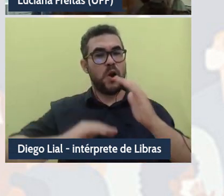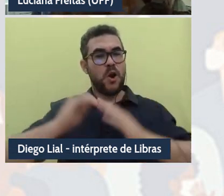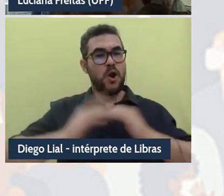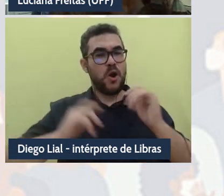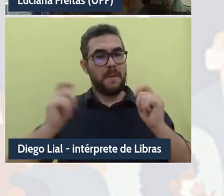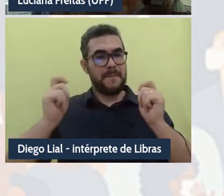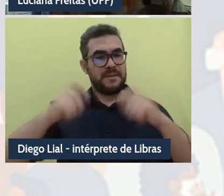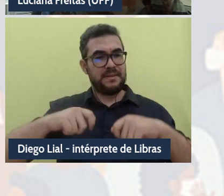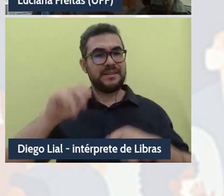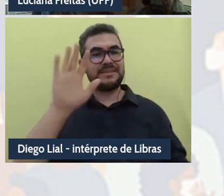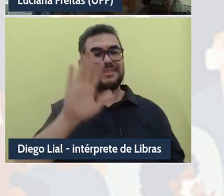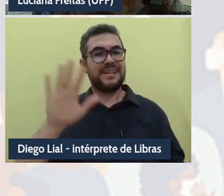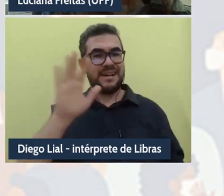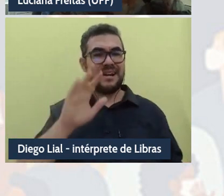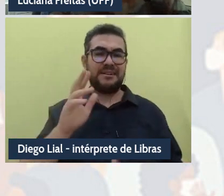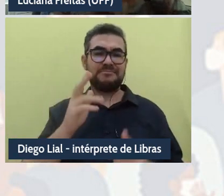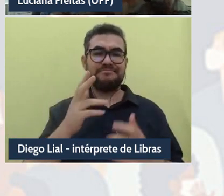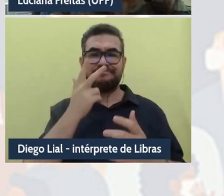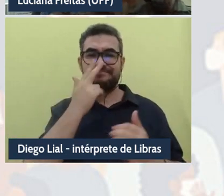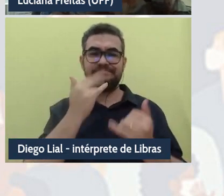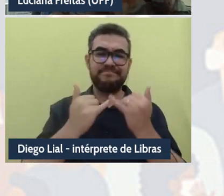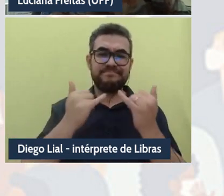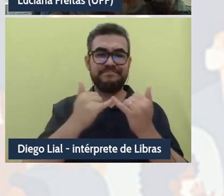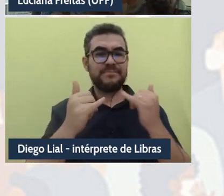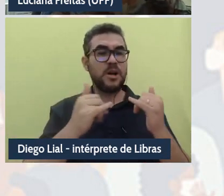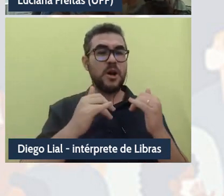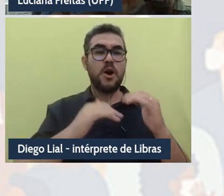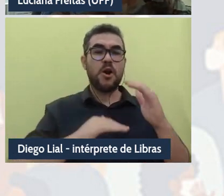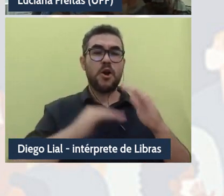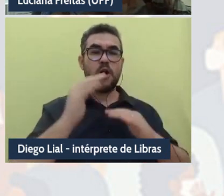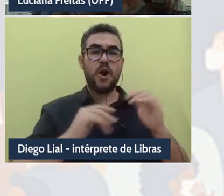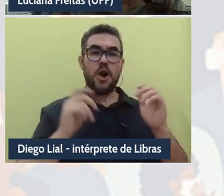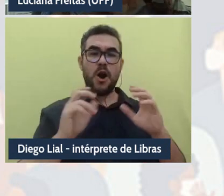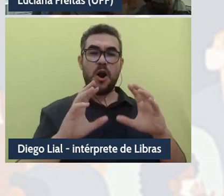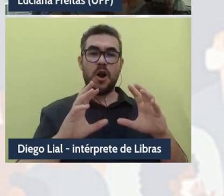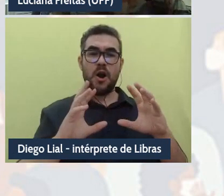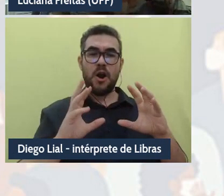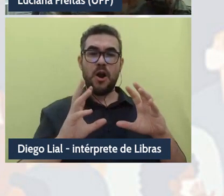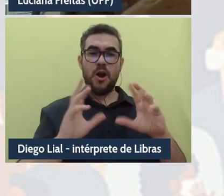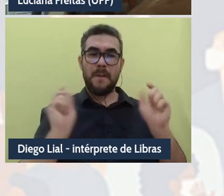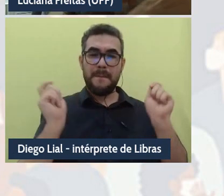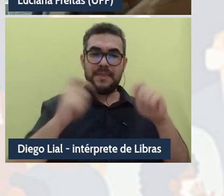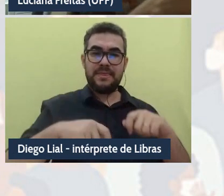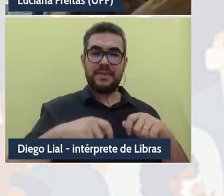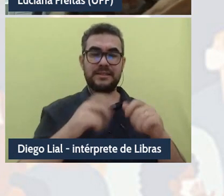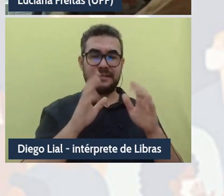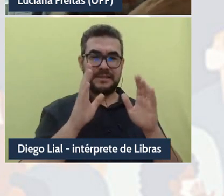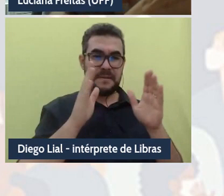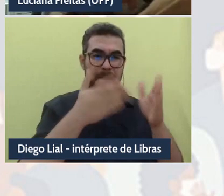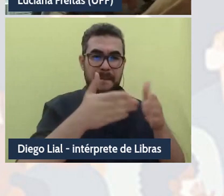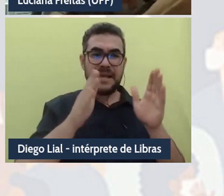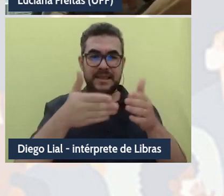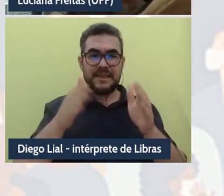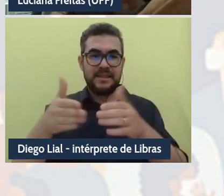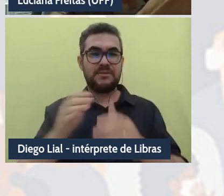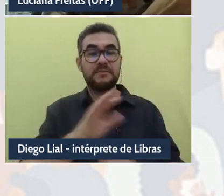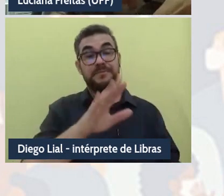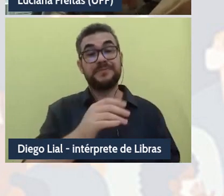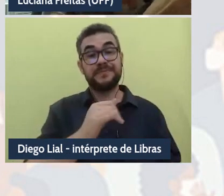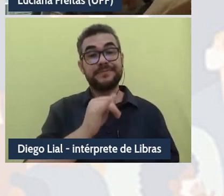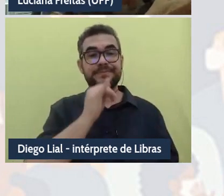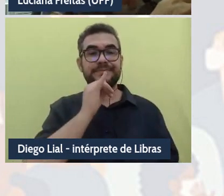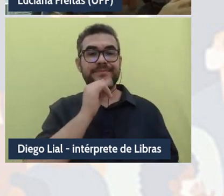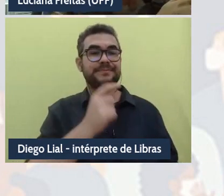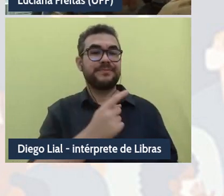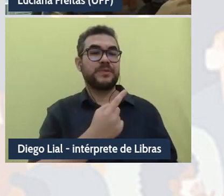muito semelhantes. A gente esquece, ou então aqui um exemplo de